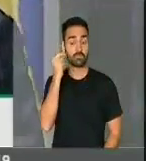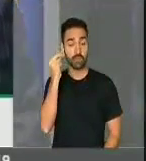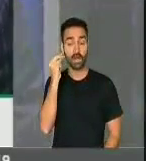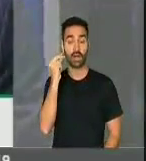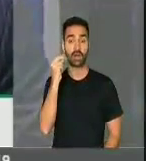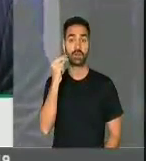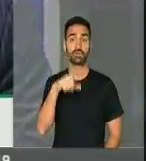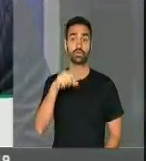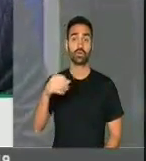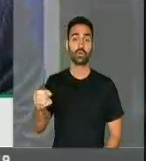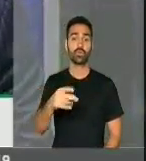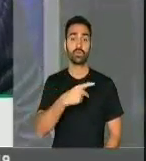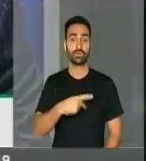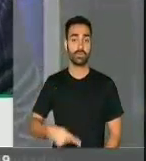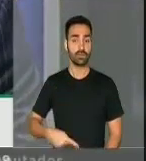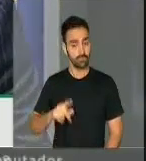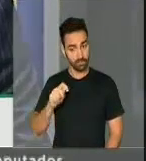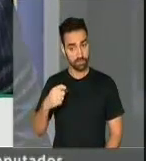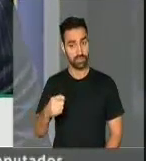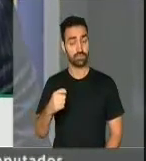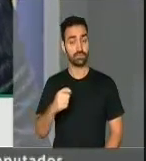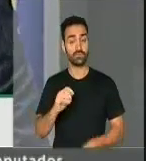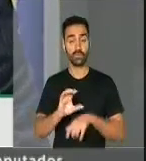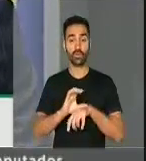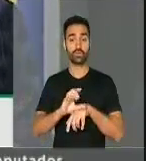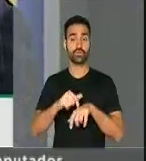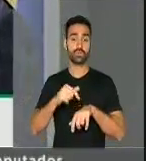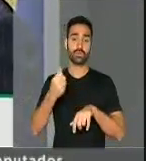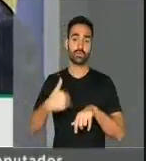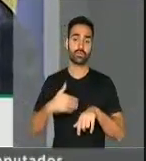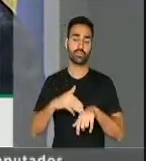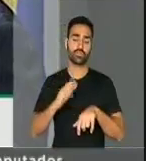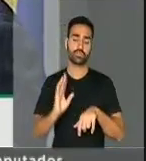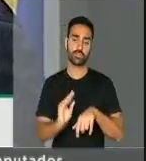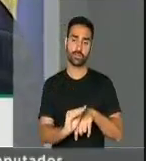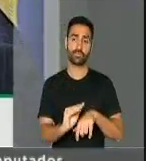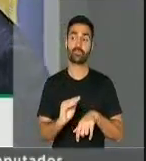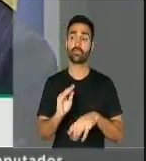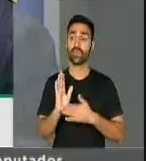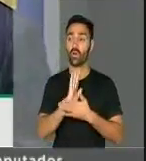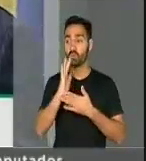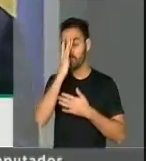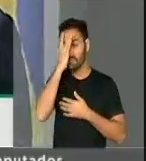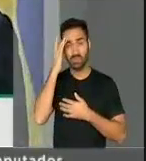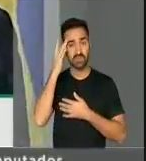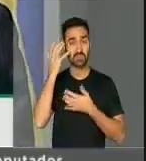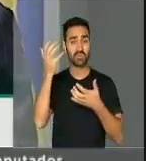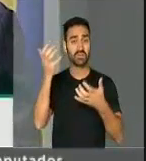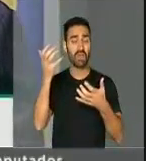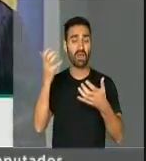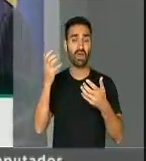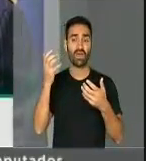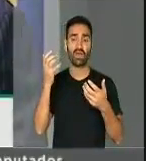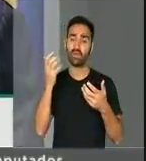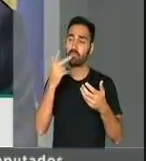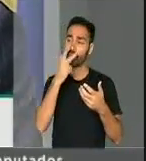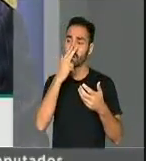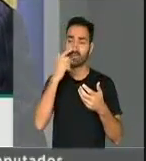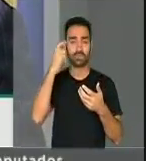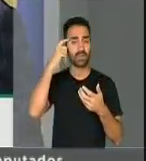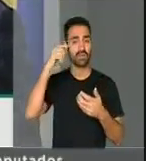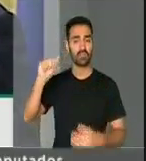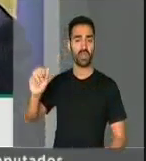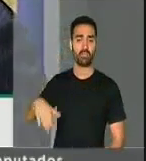do nosso país, que é o que a Constituição Federal determina. Ou seja, eu acho que tem alguns aqui querendo apequenar o tamanho, a importância